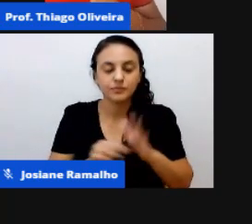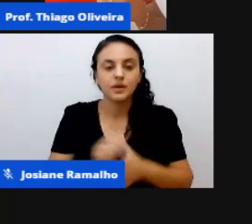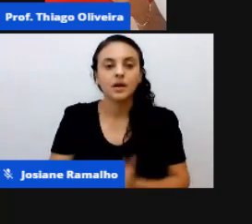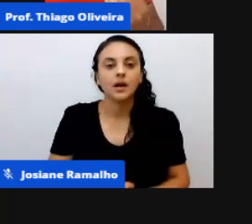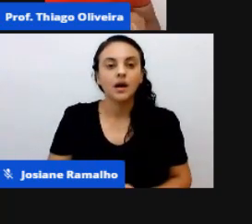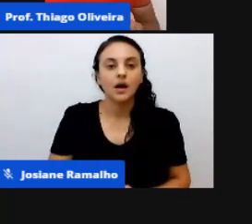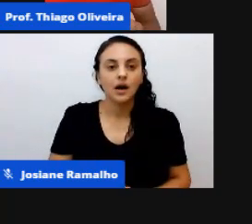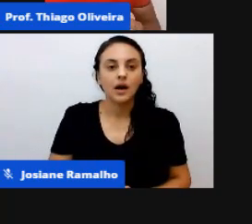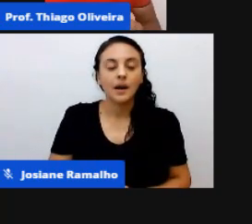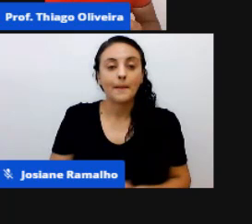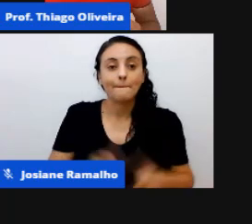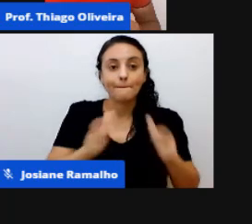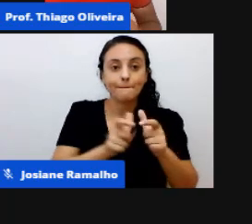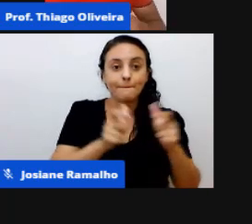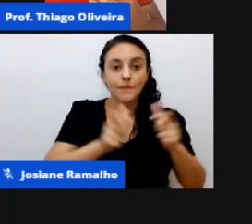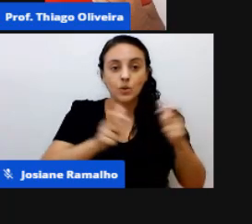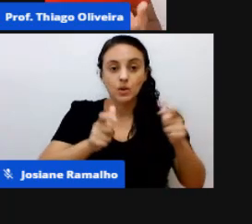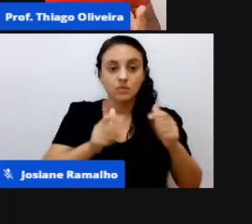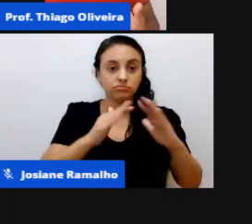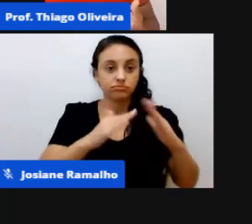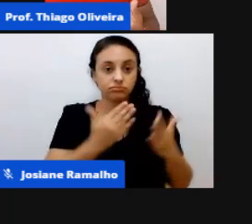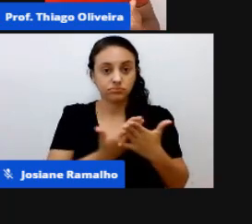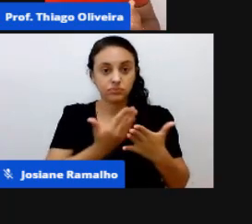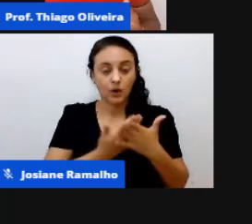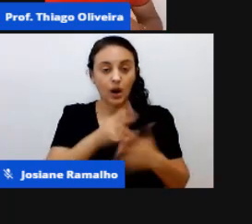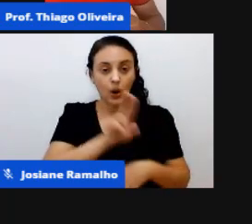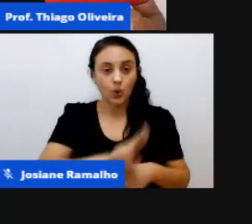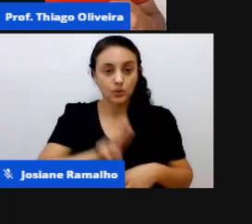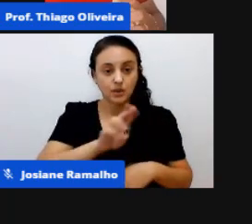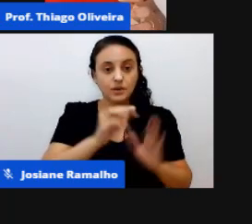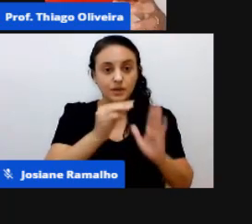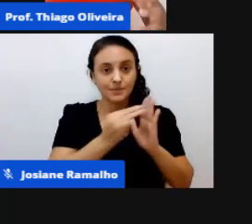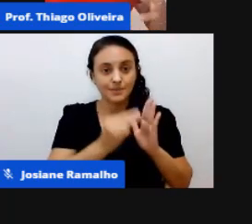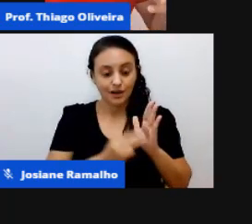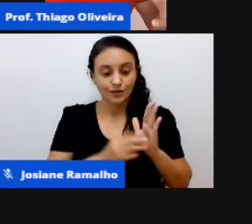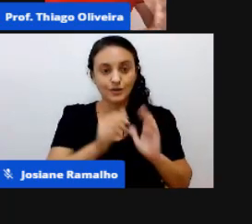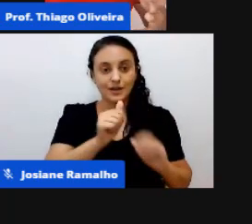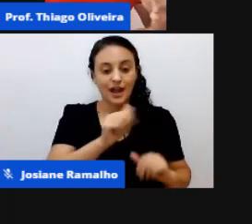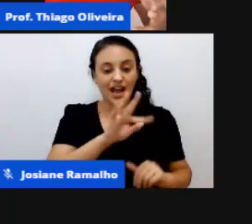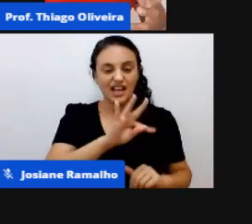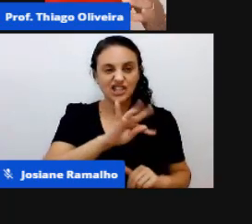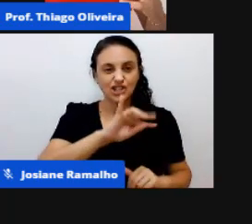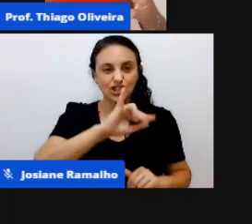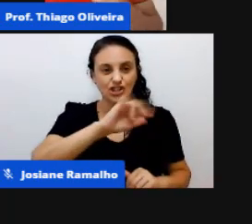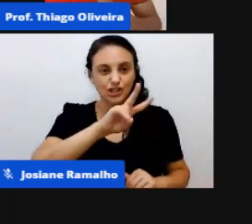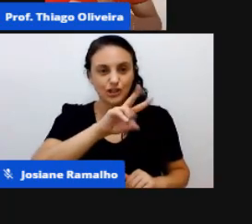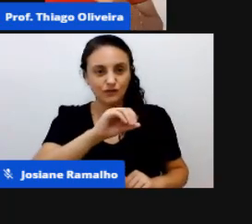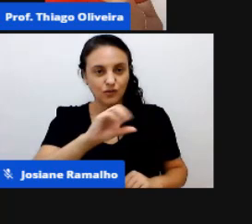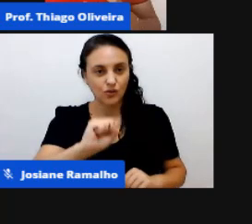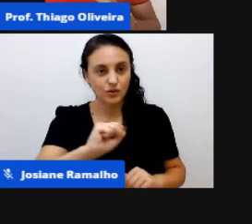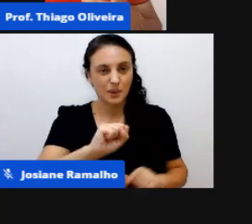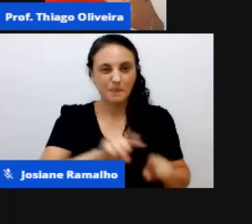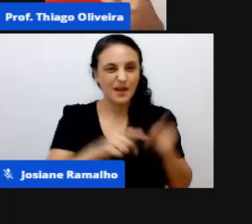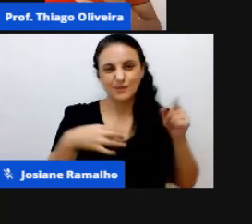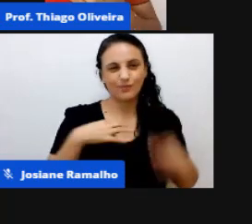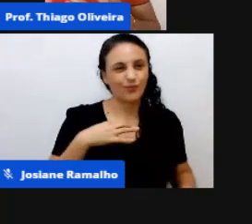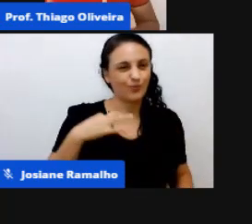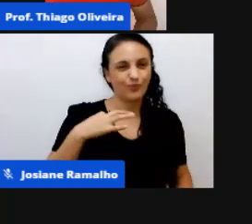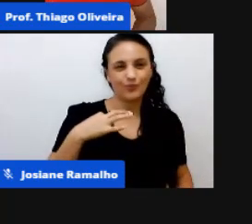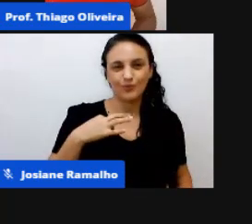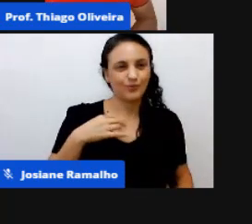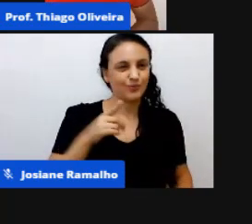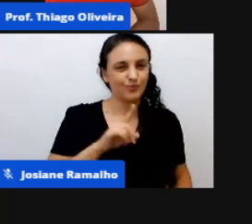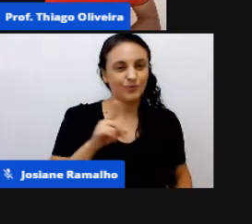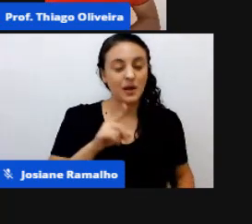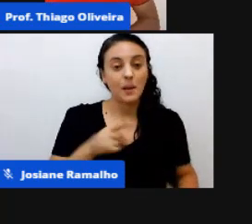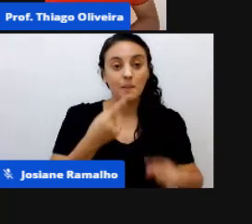das escolas está usando os métodos ativos não de forma voluntária, até porque a gente tem dentro desse cenário professores e alunos ainda tentando